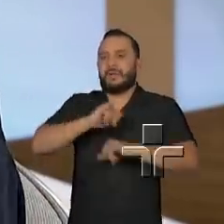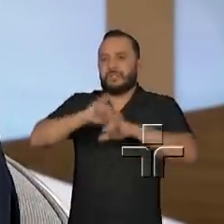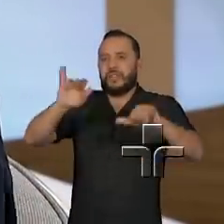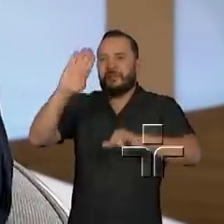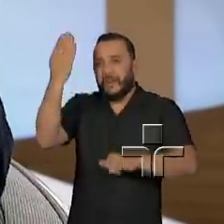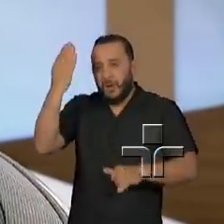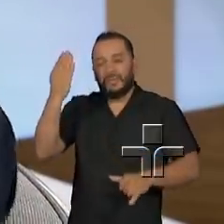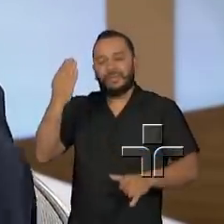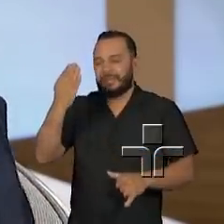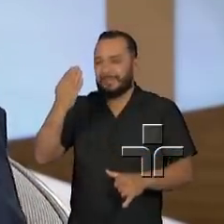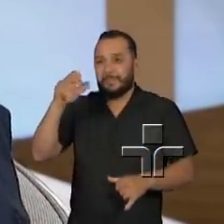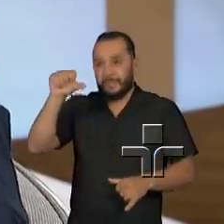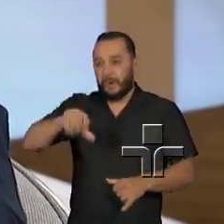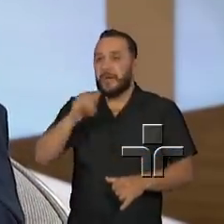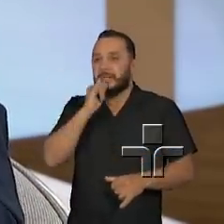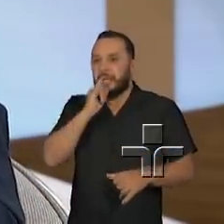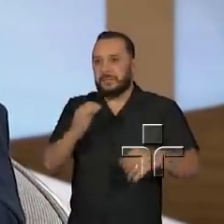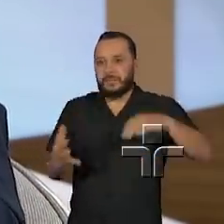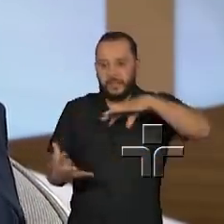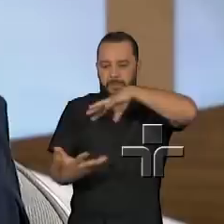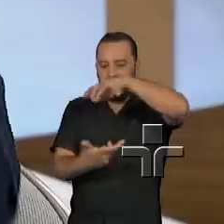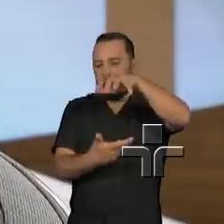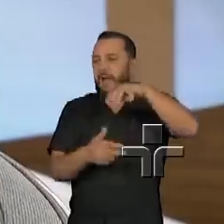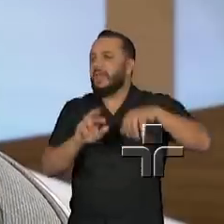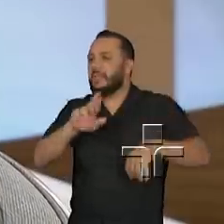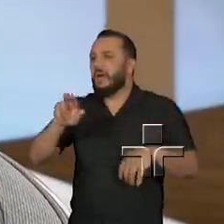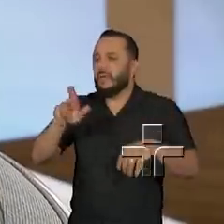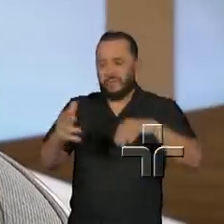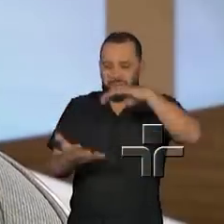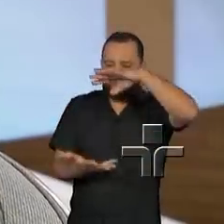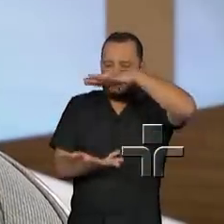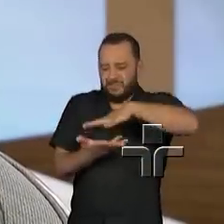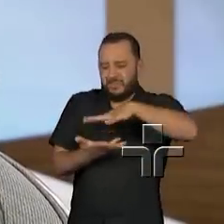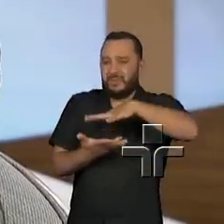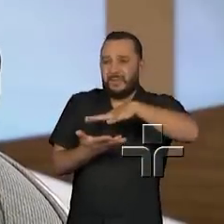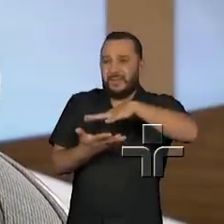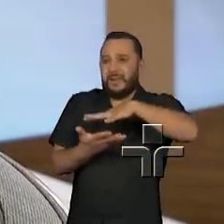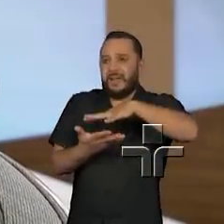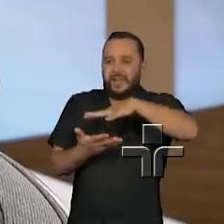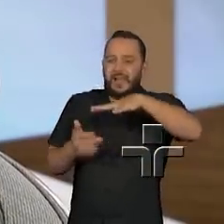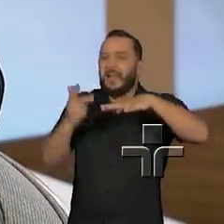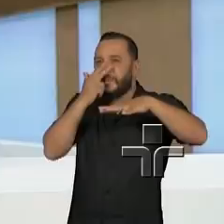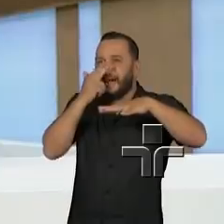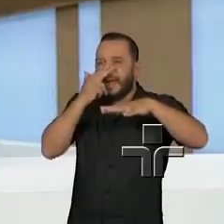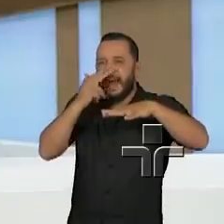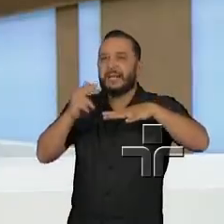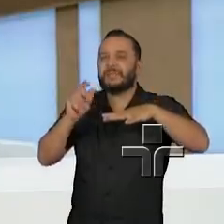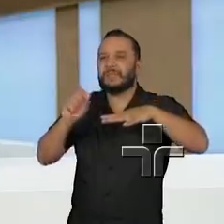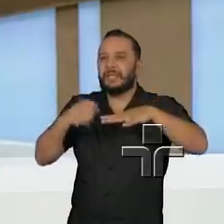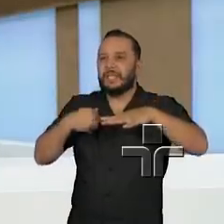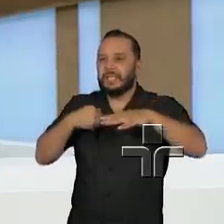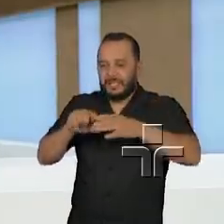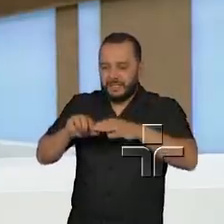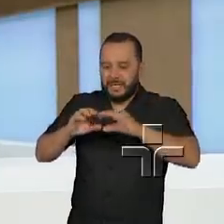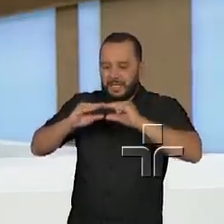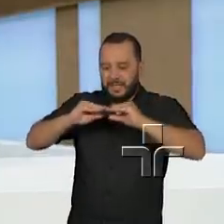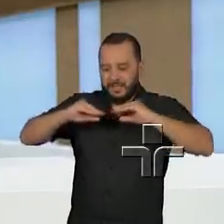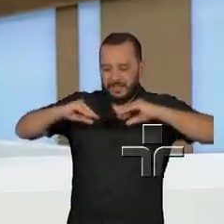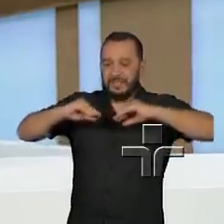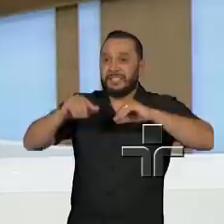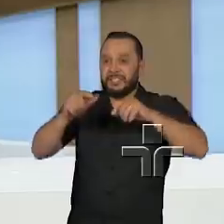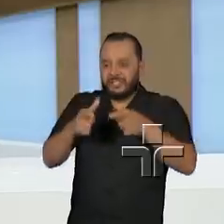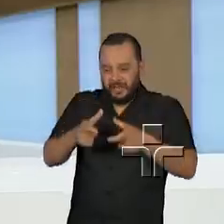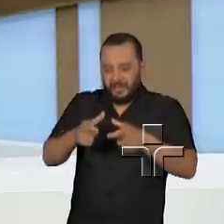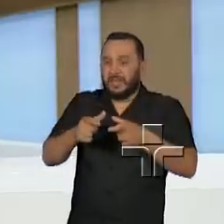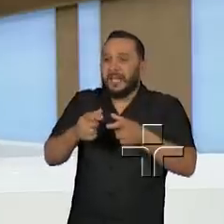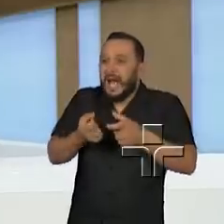Por exemplo, a Terra é plana, aí você fala, não, a Terra não é plana, na verdade ela tem um formato de Ruffles. Sabe que tem o pessoal da Terra Convexa aqui no Brasil. Terra